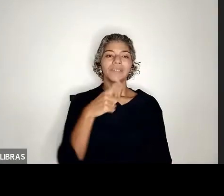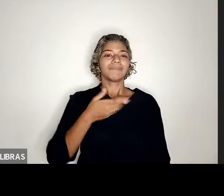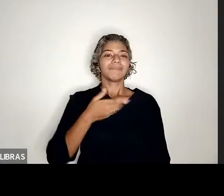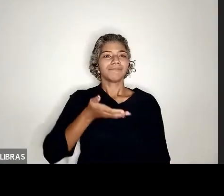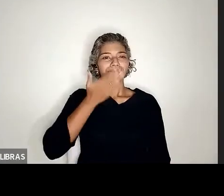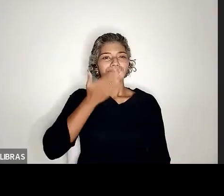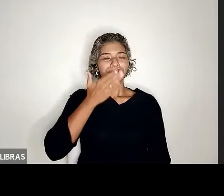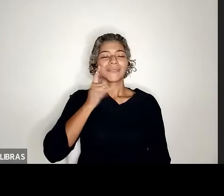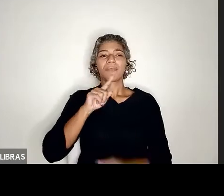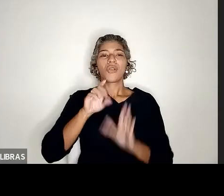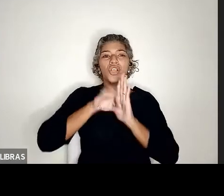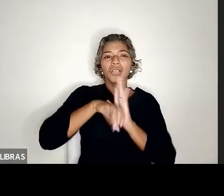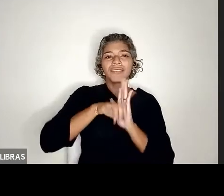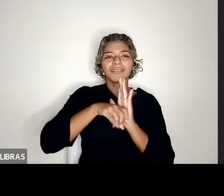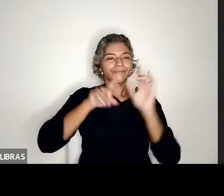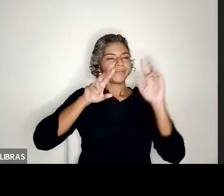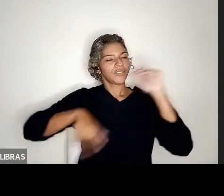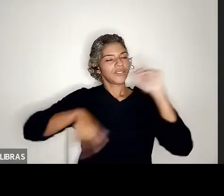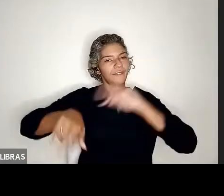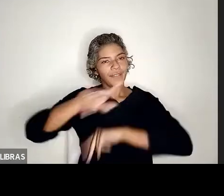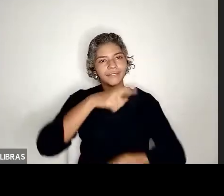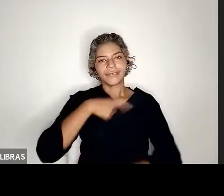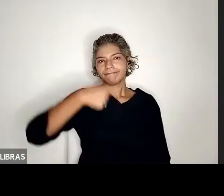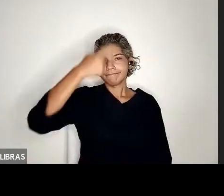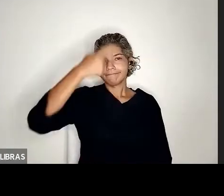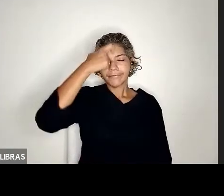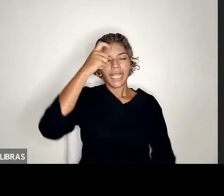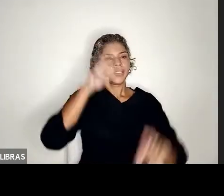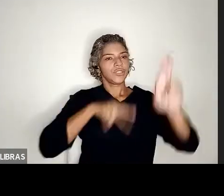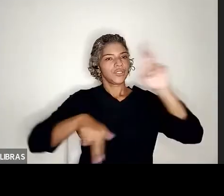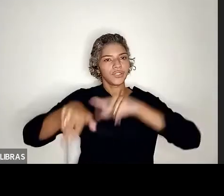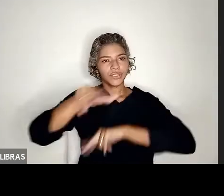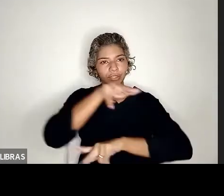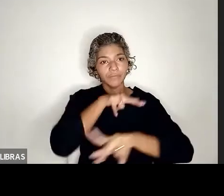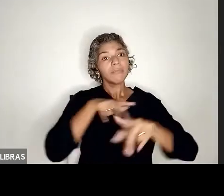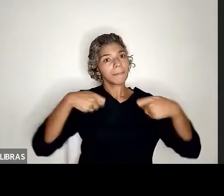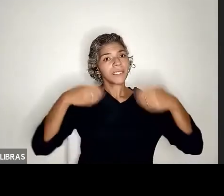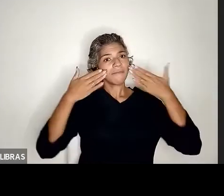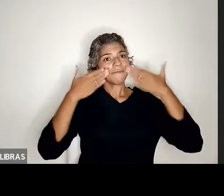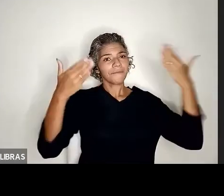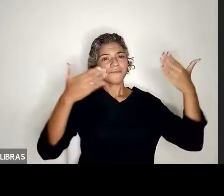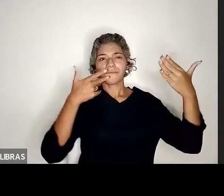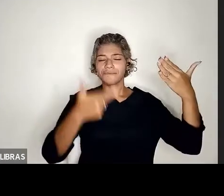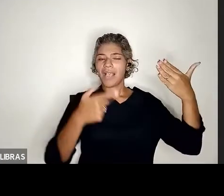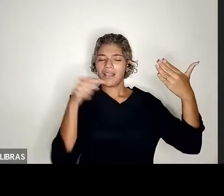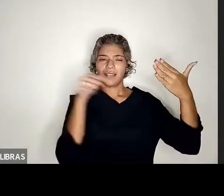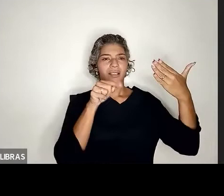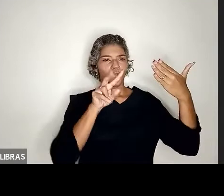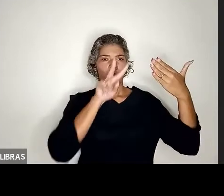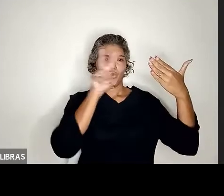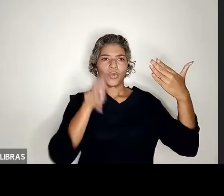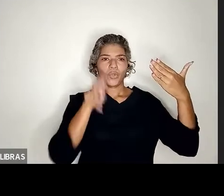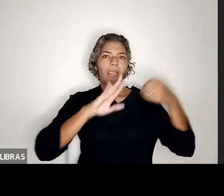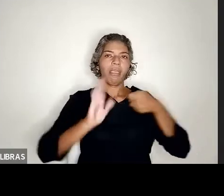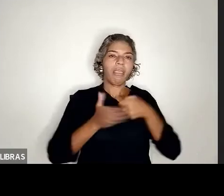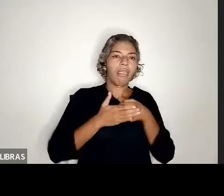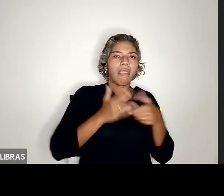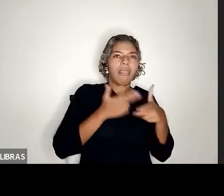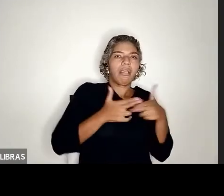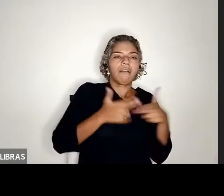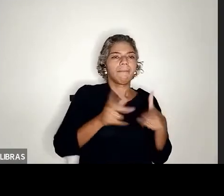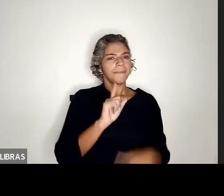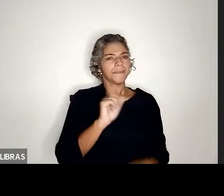conceber a ciência que são diferentes, e se a gente também não der visibilidade a isso, a gente vai estar querendo estar junto, mas vamos acabar